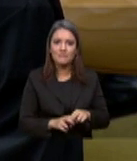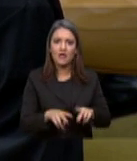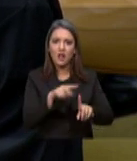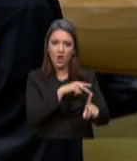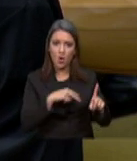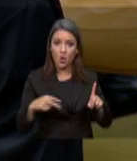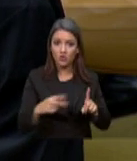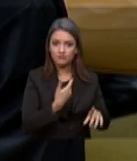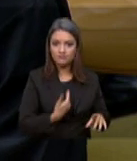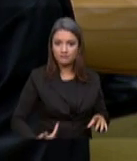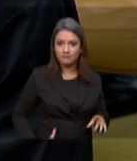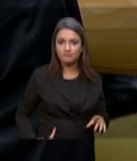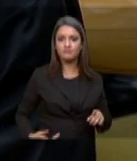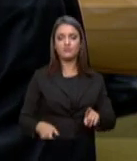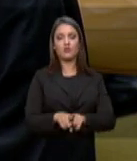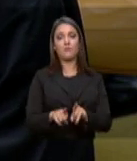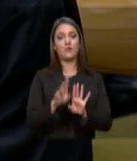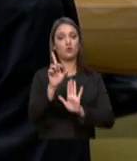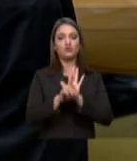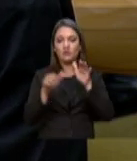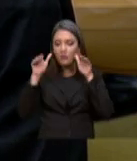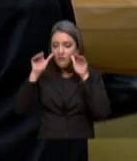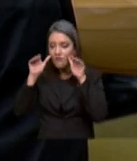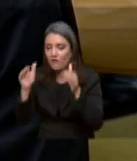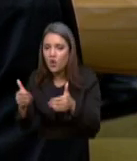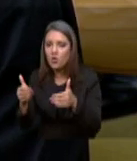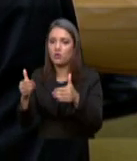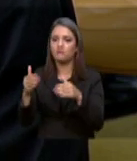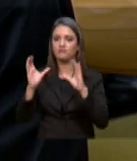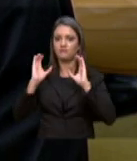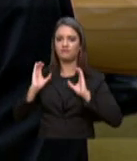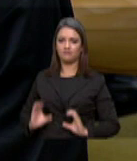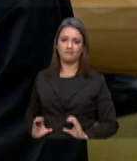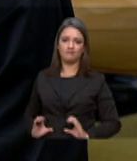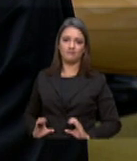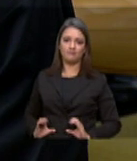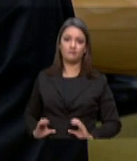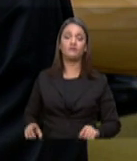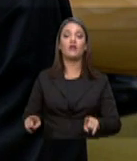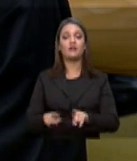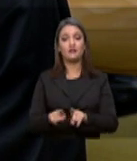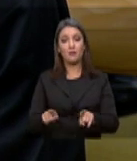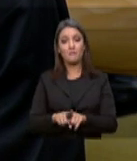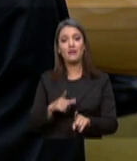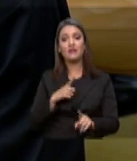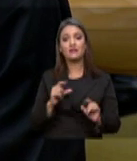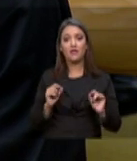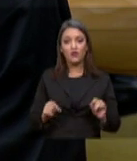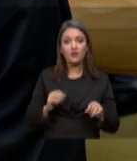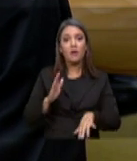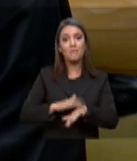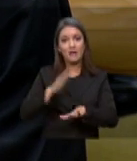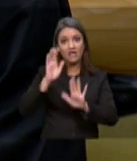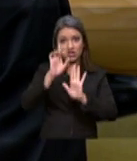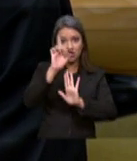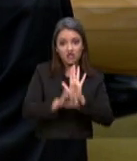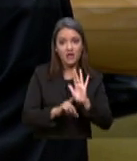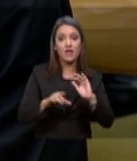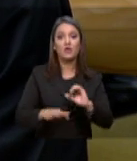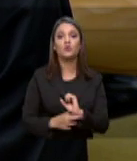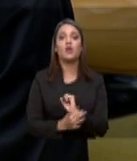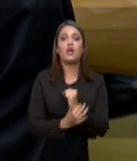Estado para um direito focado na cidadania. Também procedeu um alargamento dos direitos e